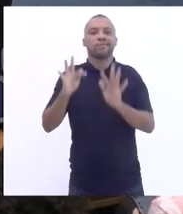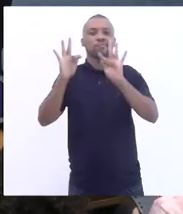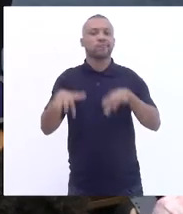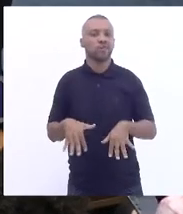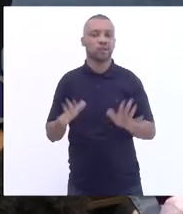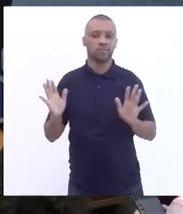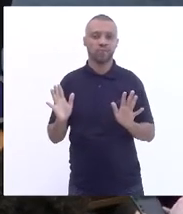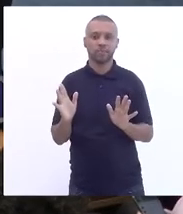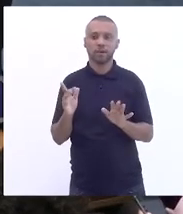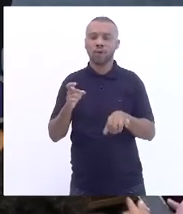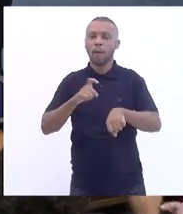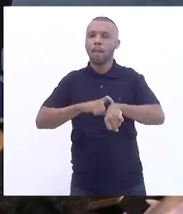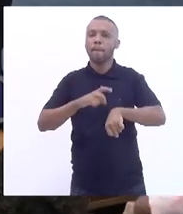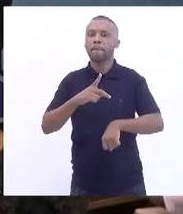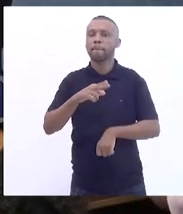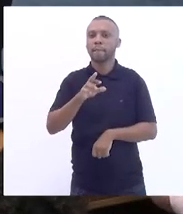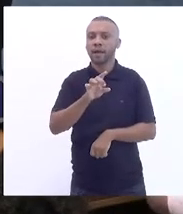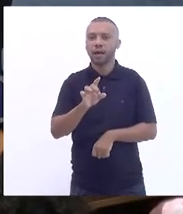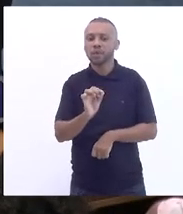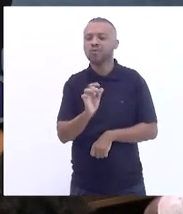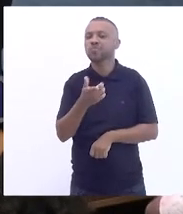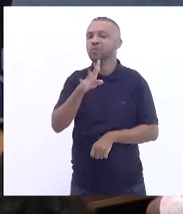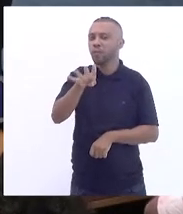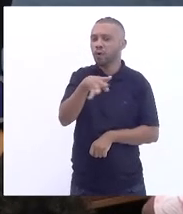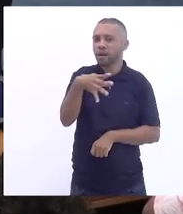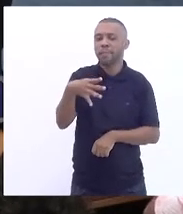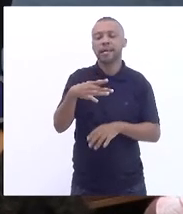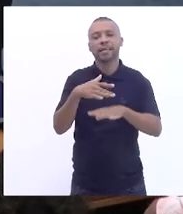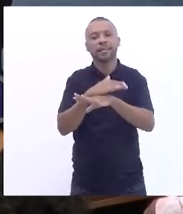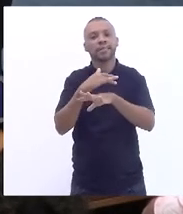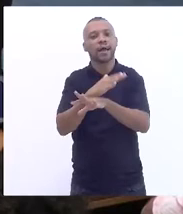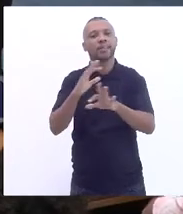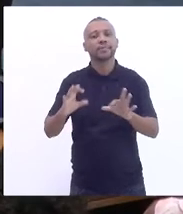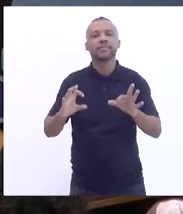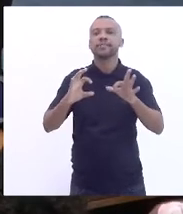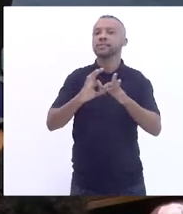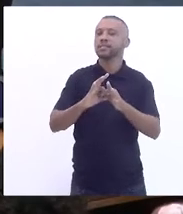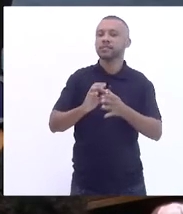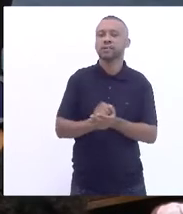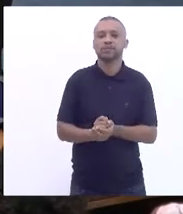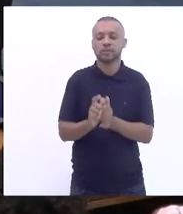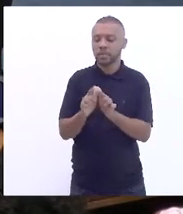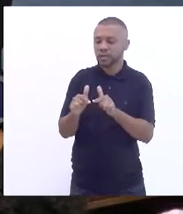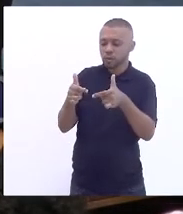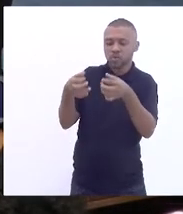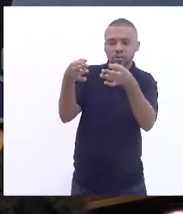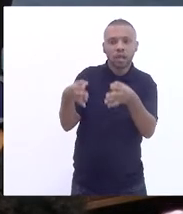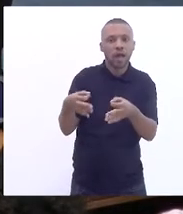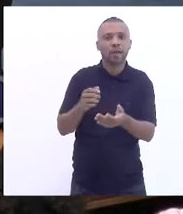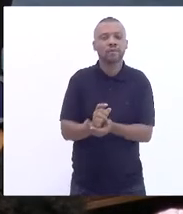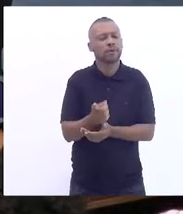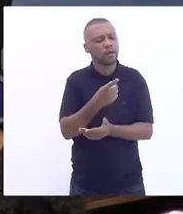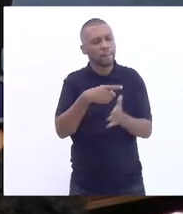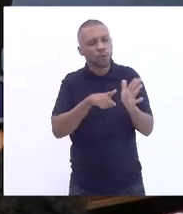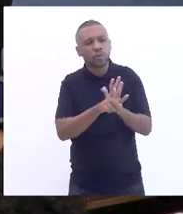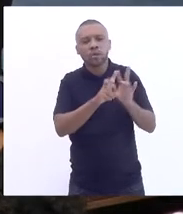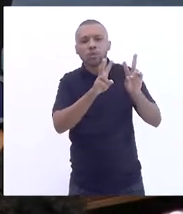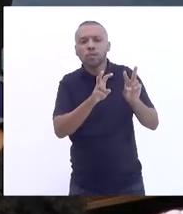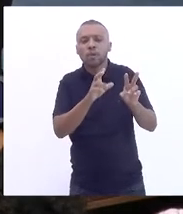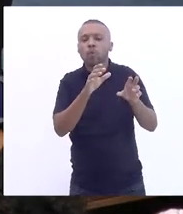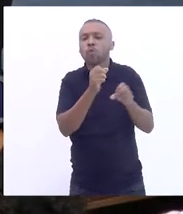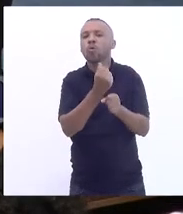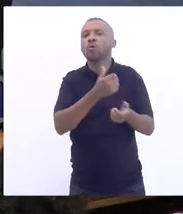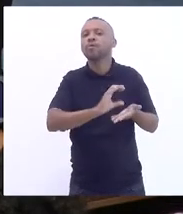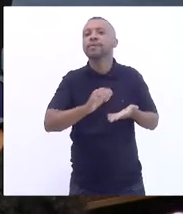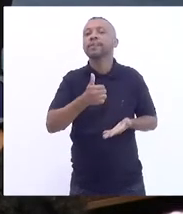qual é o prazo do cidades Integradas Quais são as efetivas intervenções e o orçamento já que você tem 12